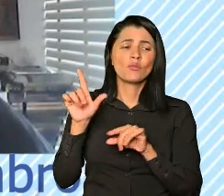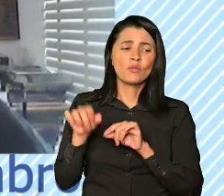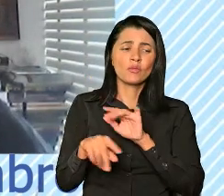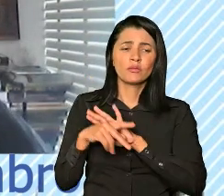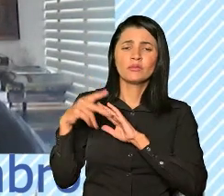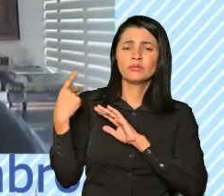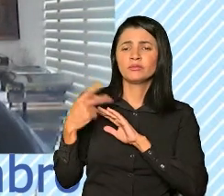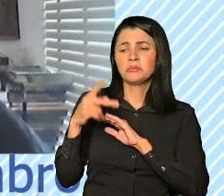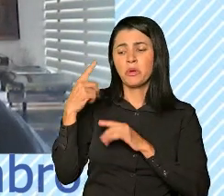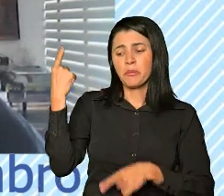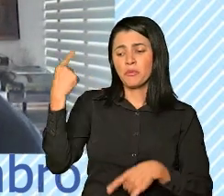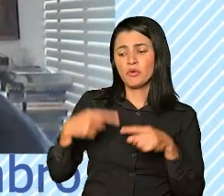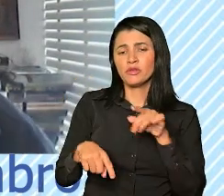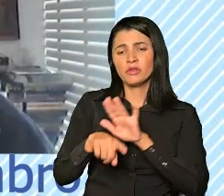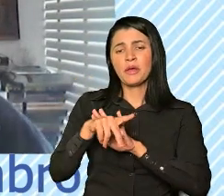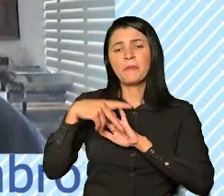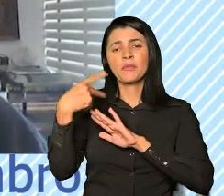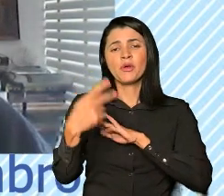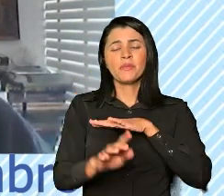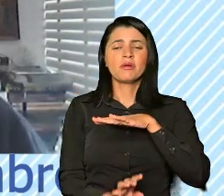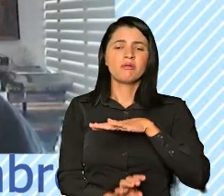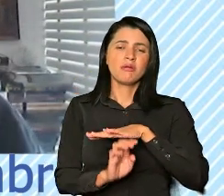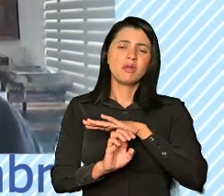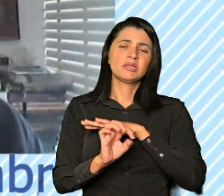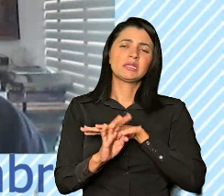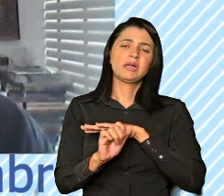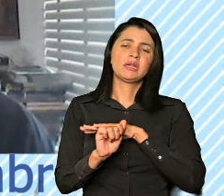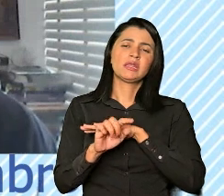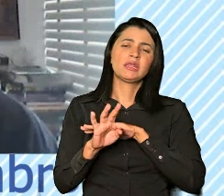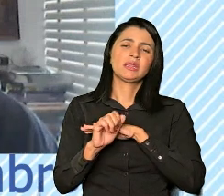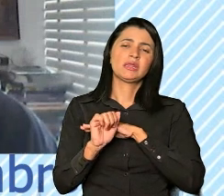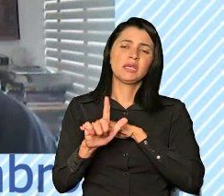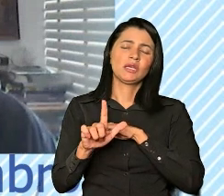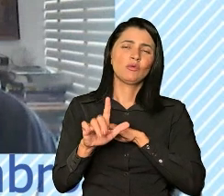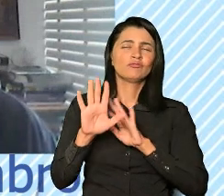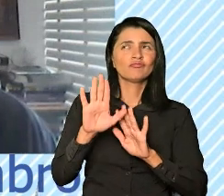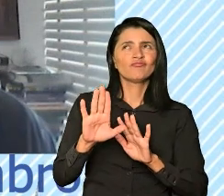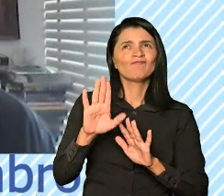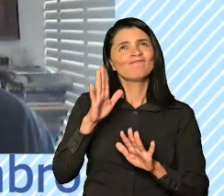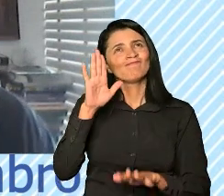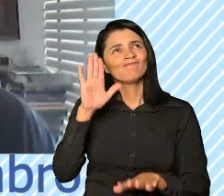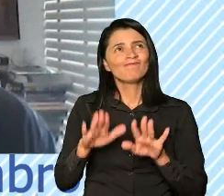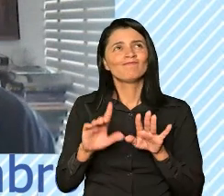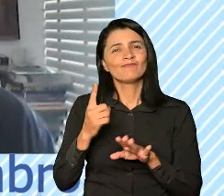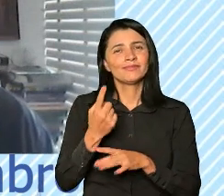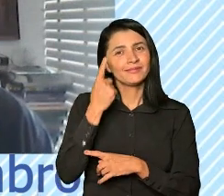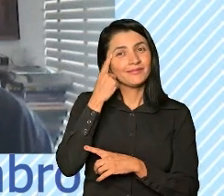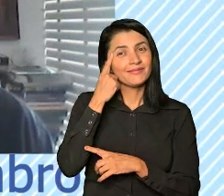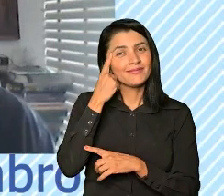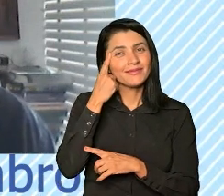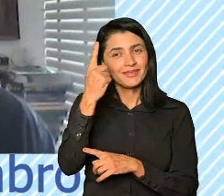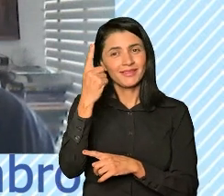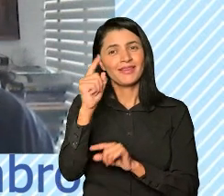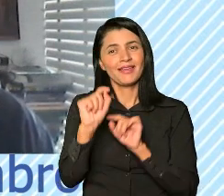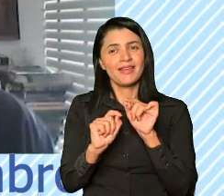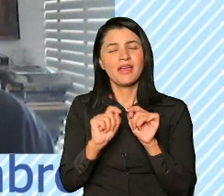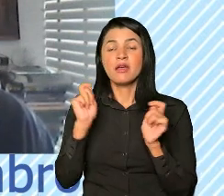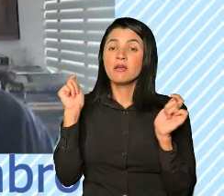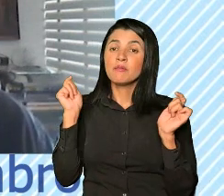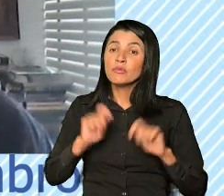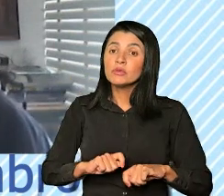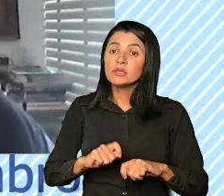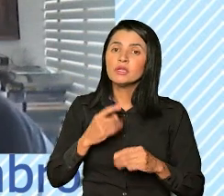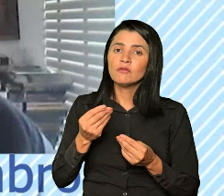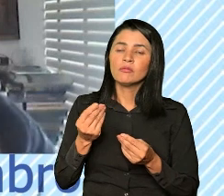própria política estatal. Talvez aqui uma ideia óbvia que seja possível